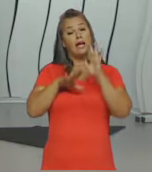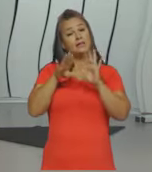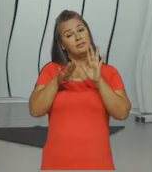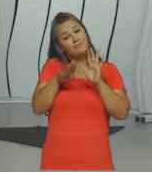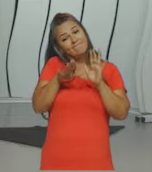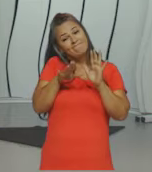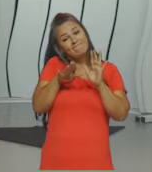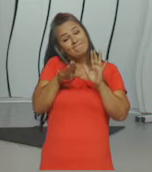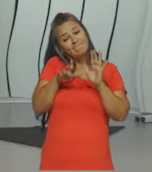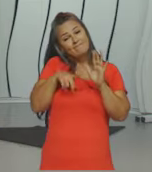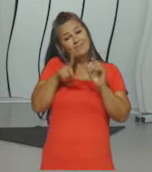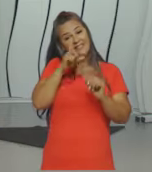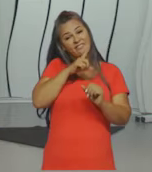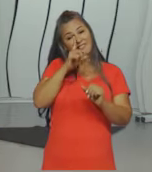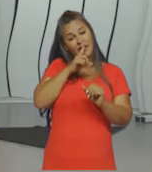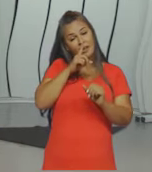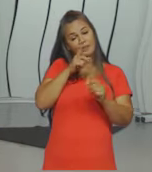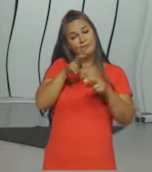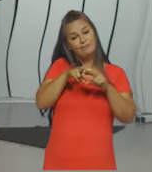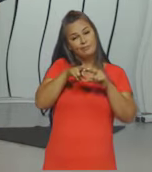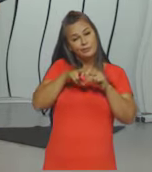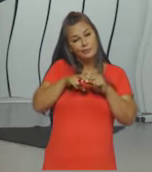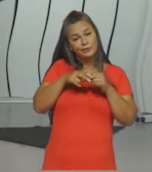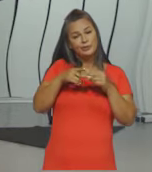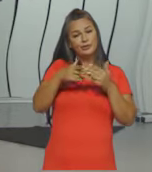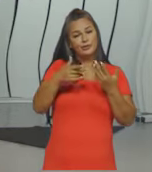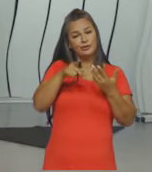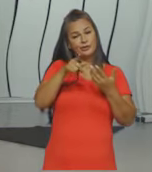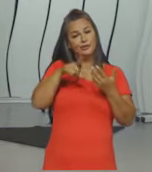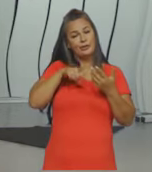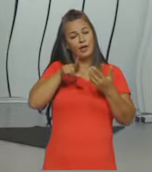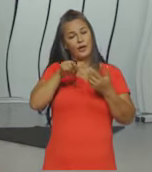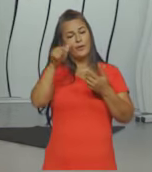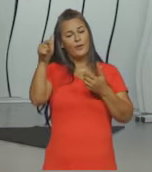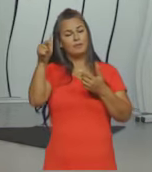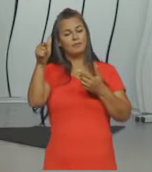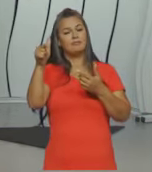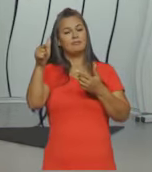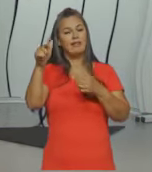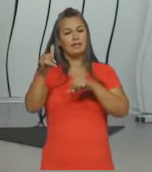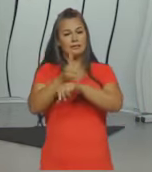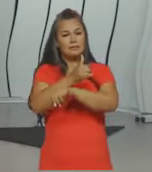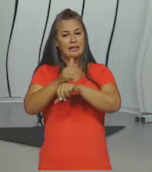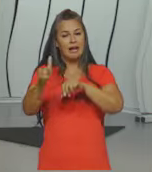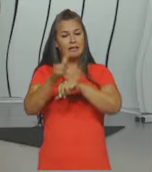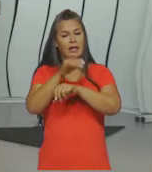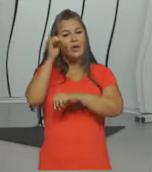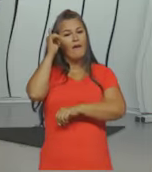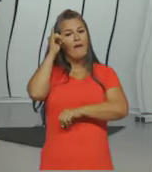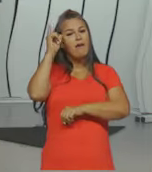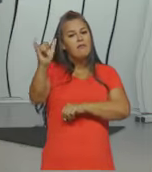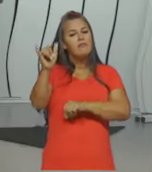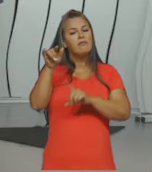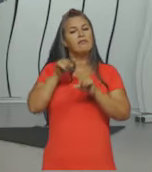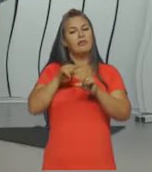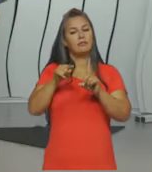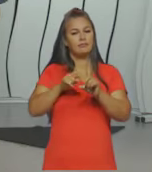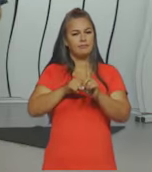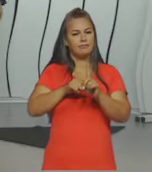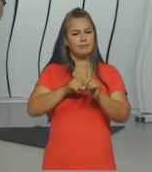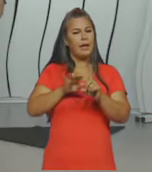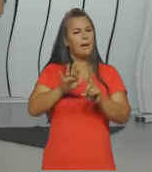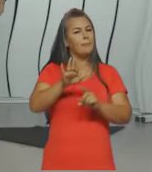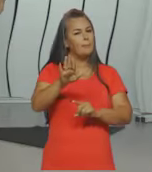tem outros métodos, que a gente não vai falar disso na aula de hoje, tá? Mas o importante é a menina, se você se